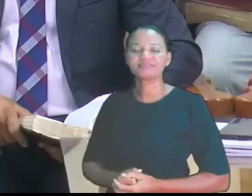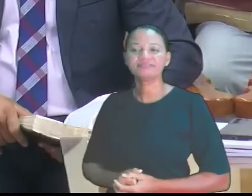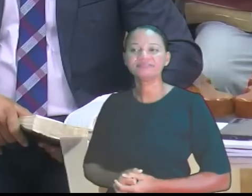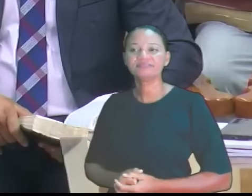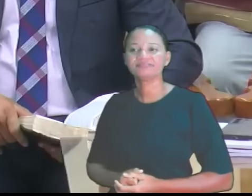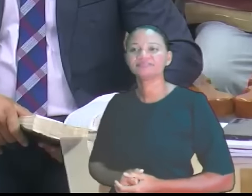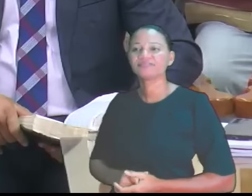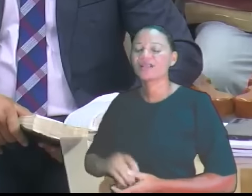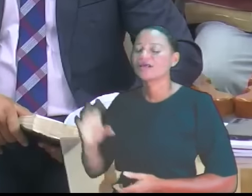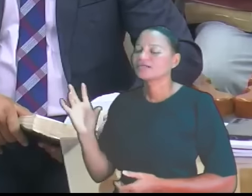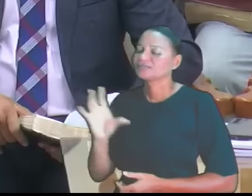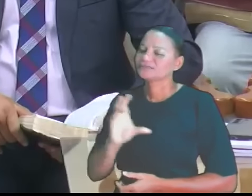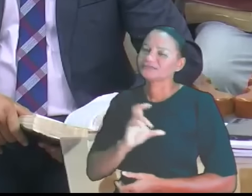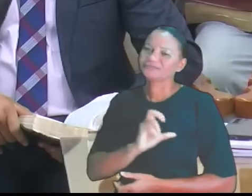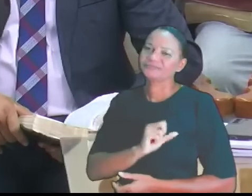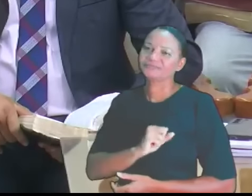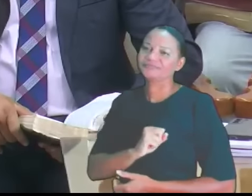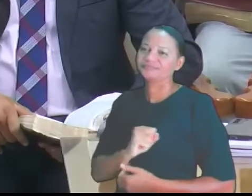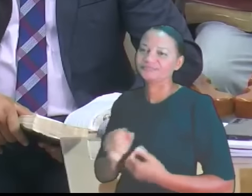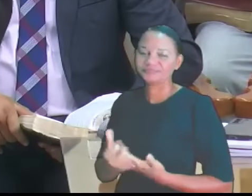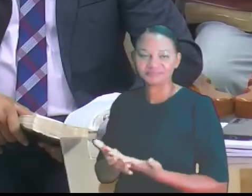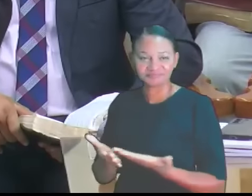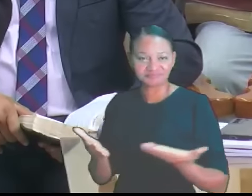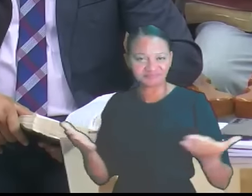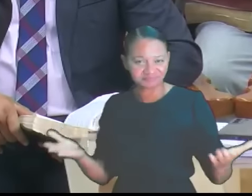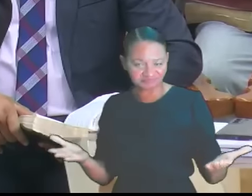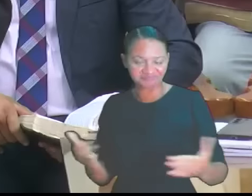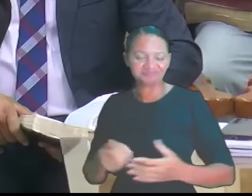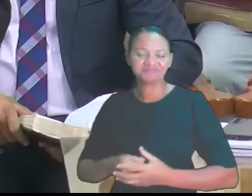Amado, se tempo tivéssemos para descorrer tudo isso,